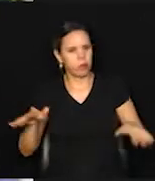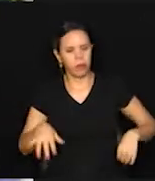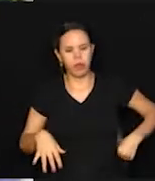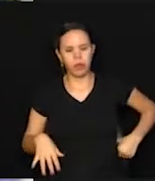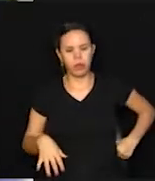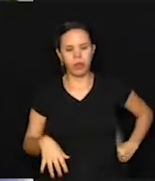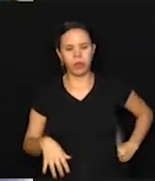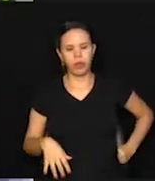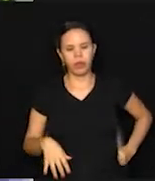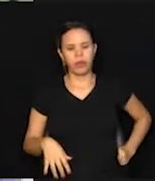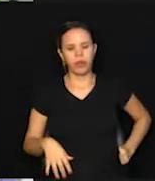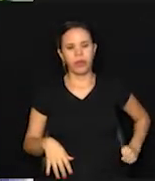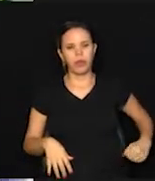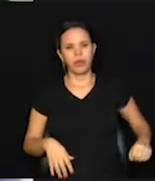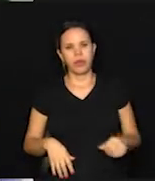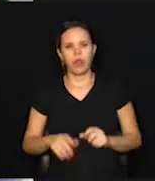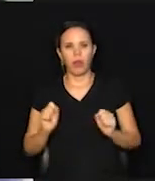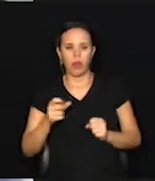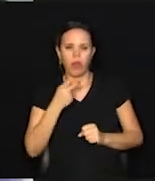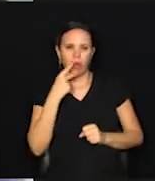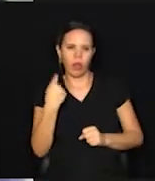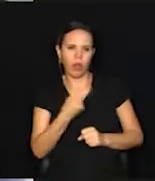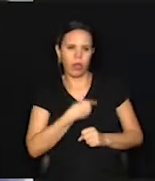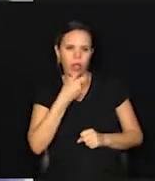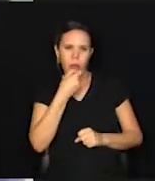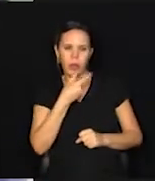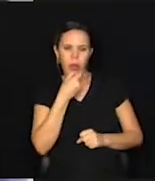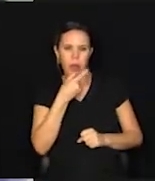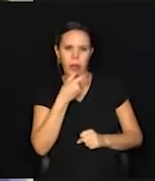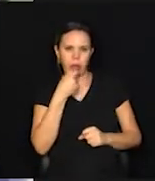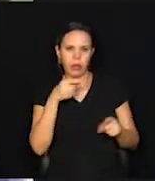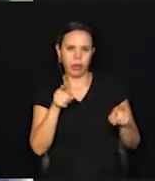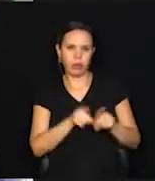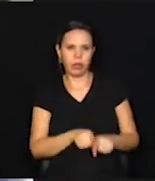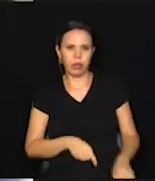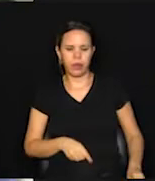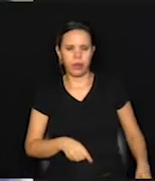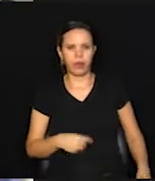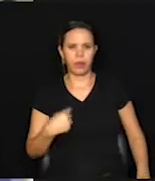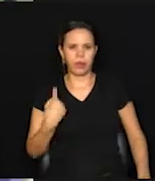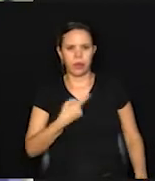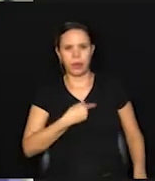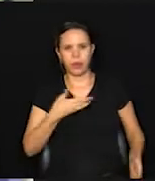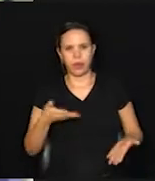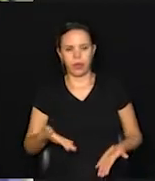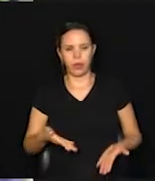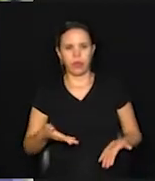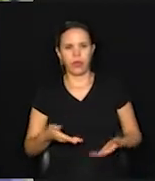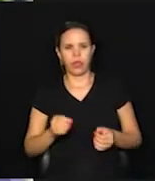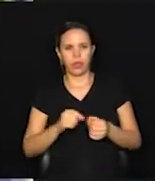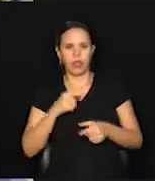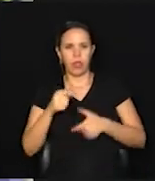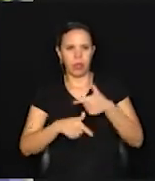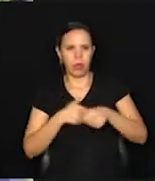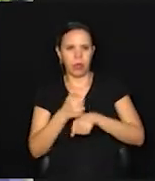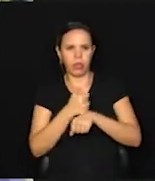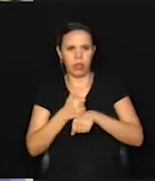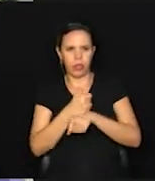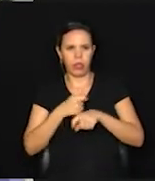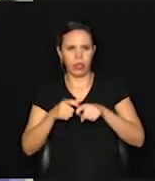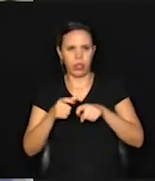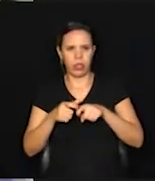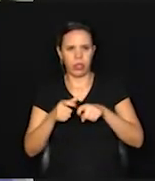planeta. Vale falar, quando a gente vai falar de medicamentos também, que nós que praticamos a medicina, pelo menos os que praticam a